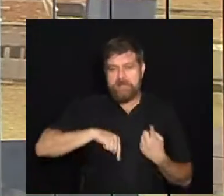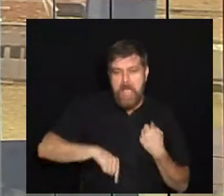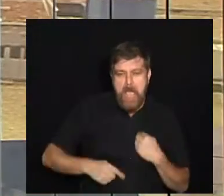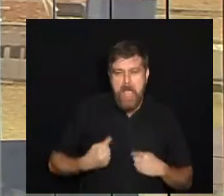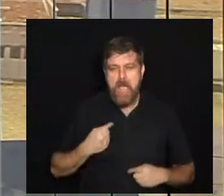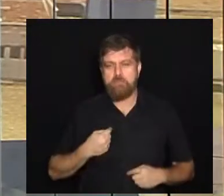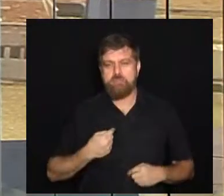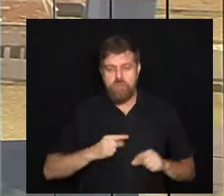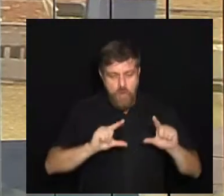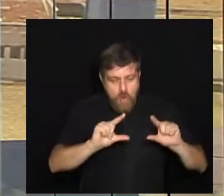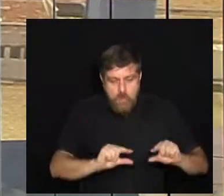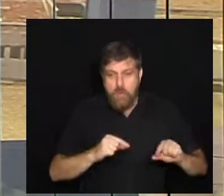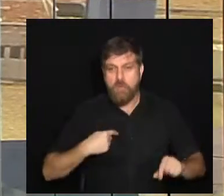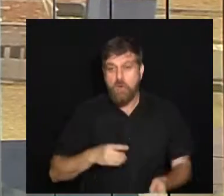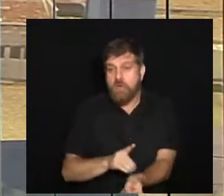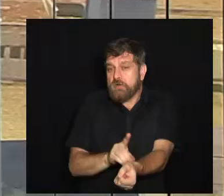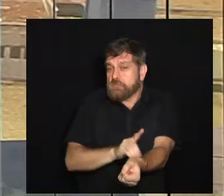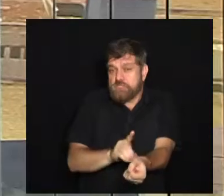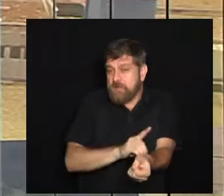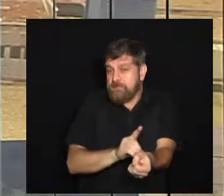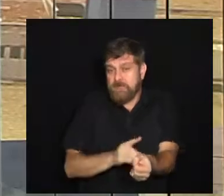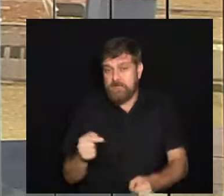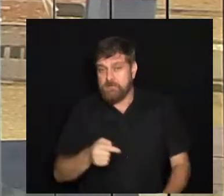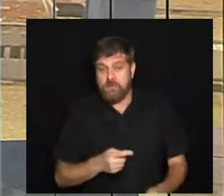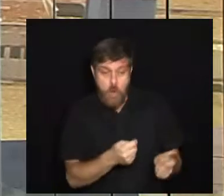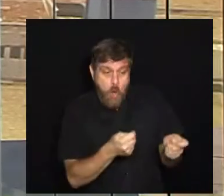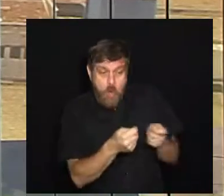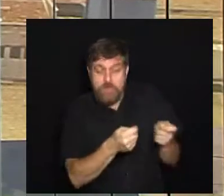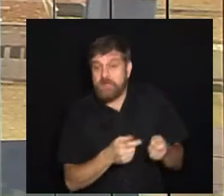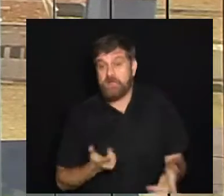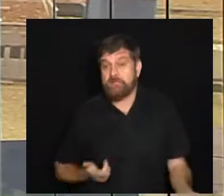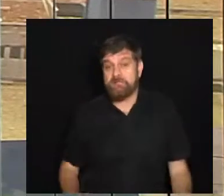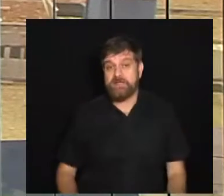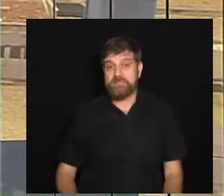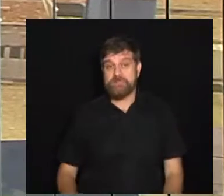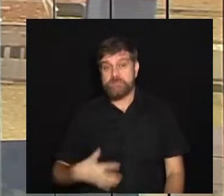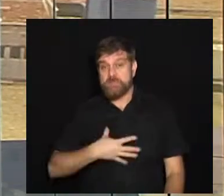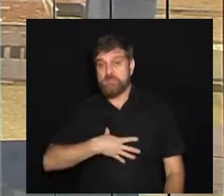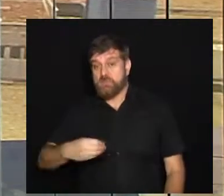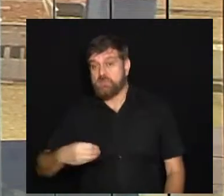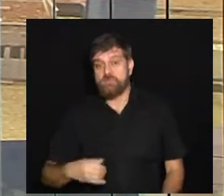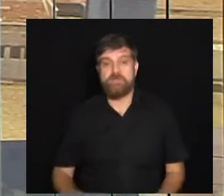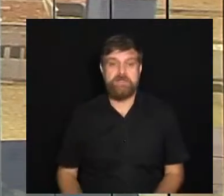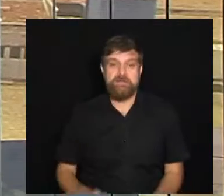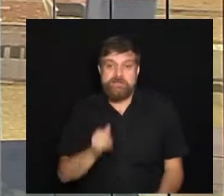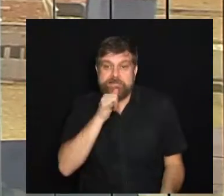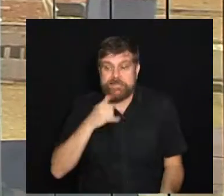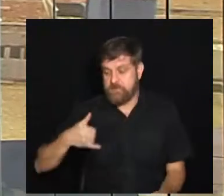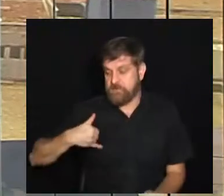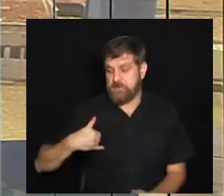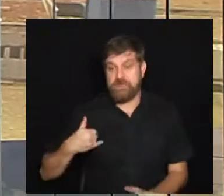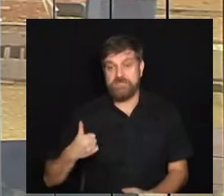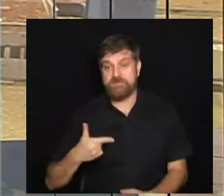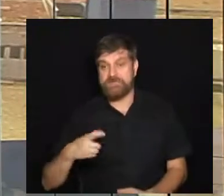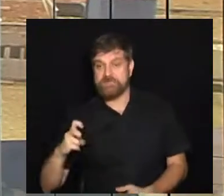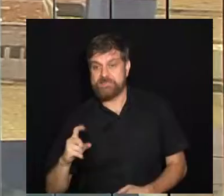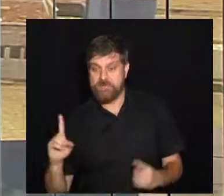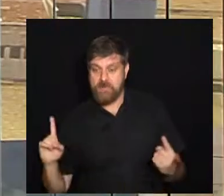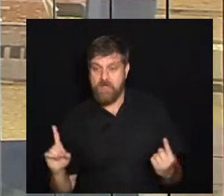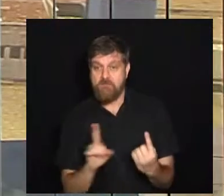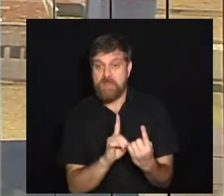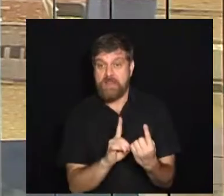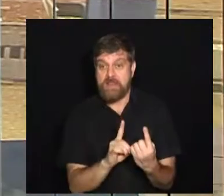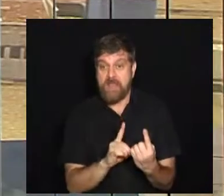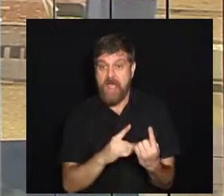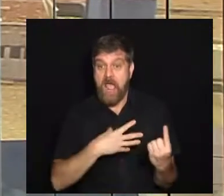pessoas diabéticas que é o seguinte uma pessoa diabética pode estar controlando seu filho dela de 25 anos não se controlar igual foi lá visitar a mãe ele